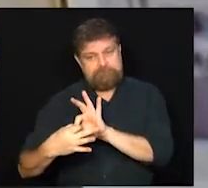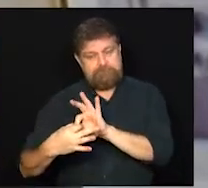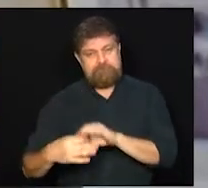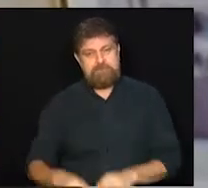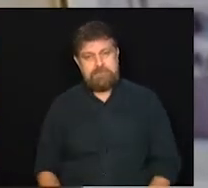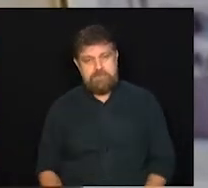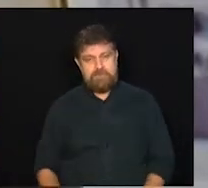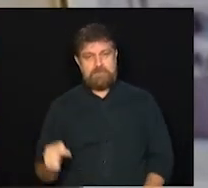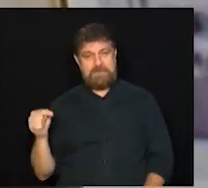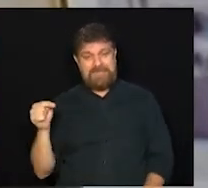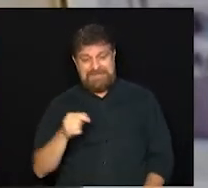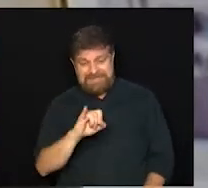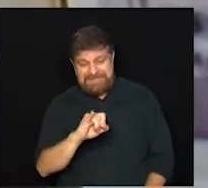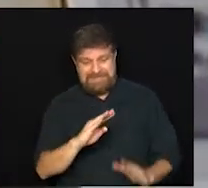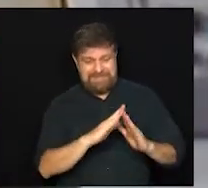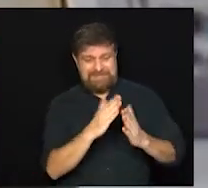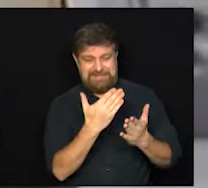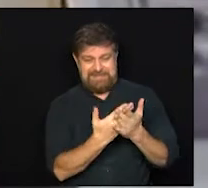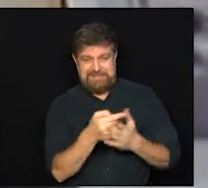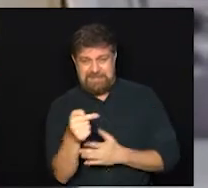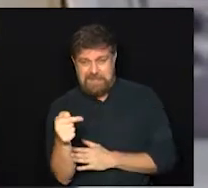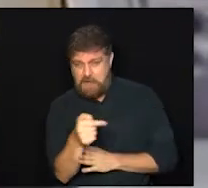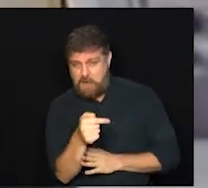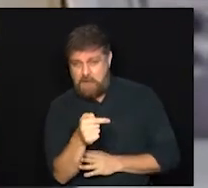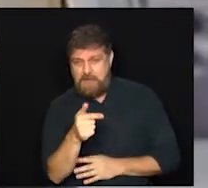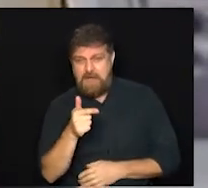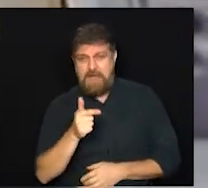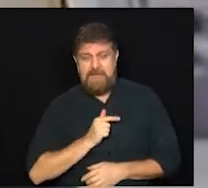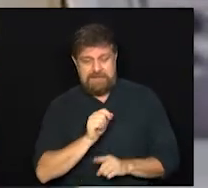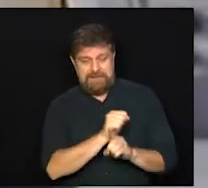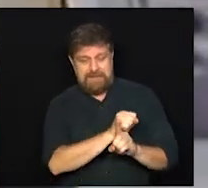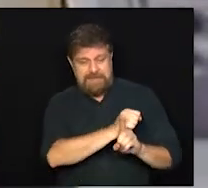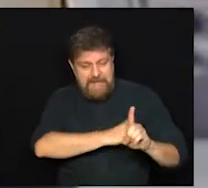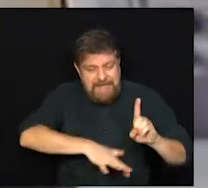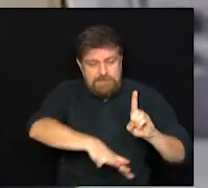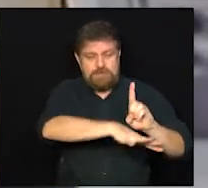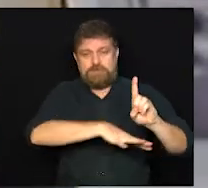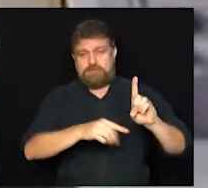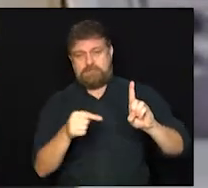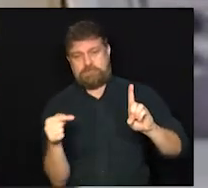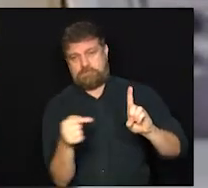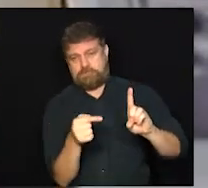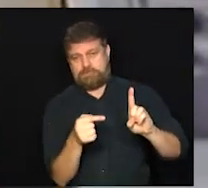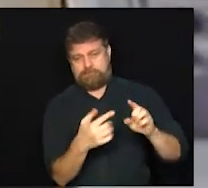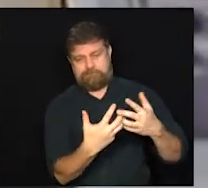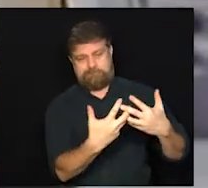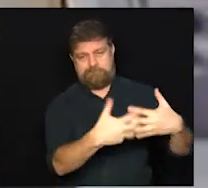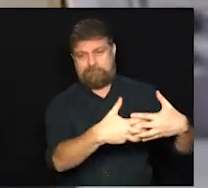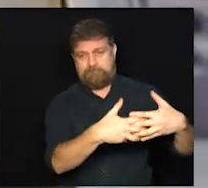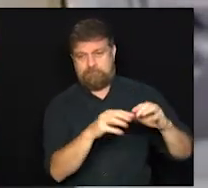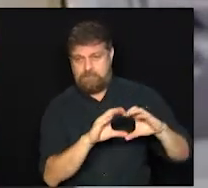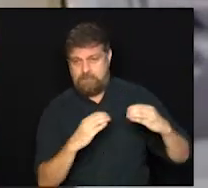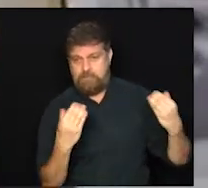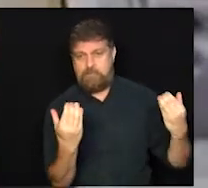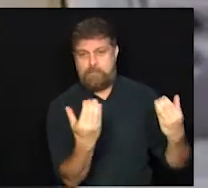onde a escola ela é um aparelho social naquela